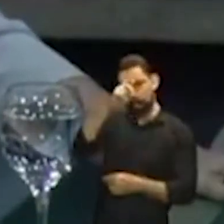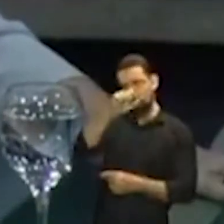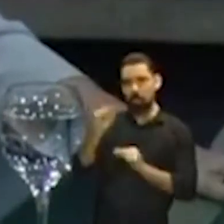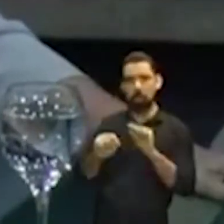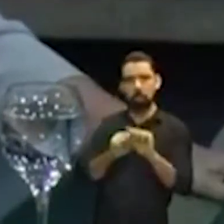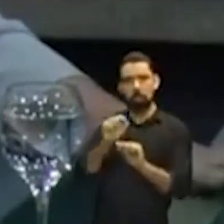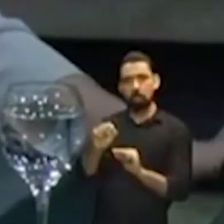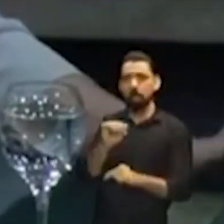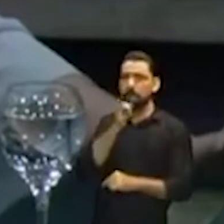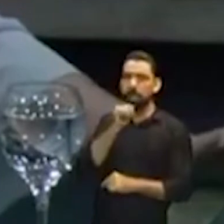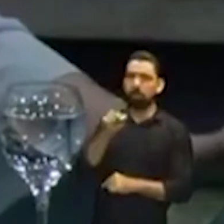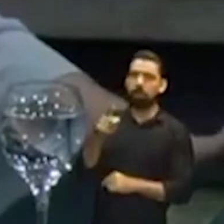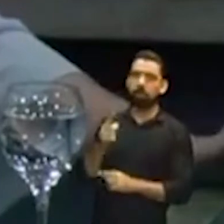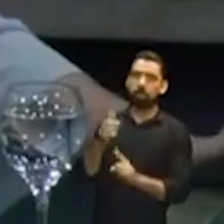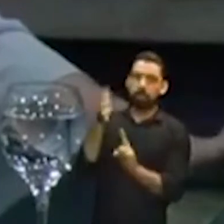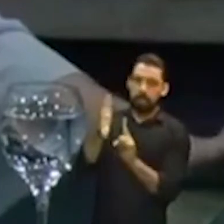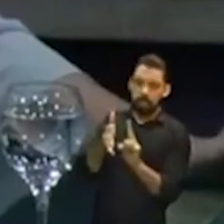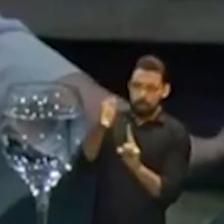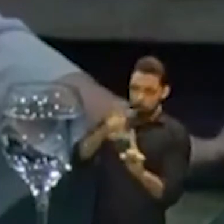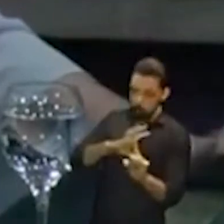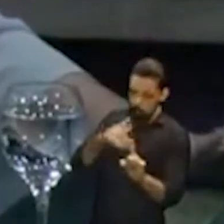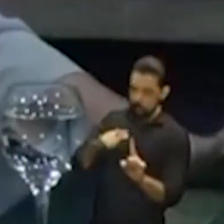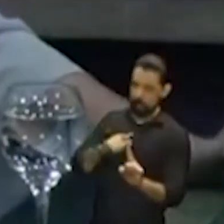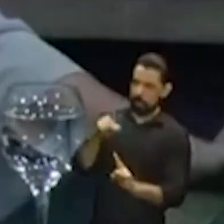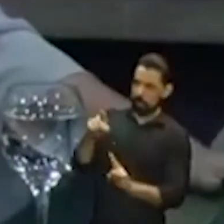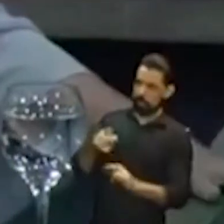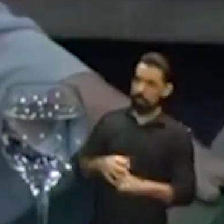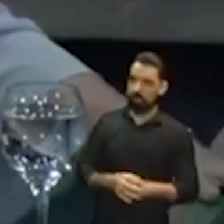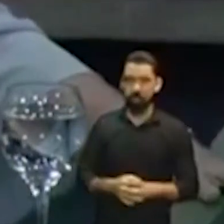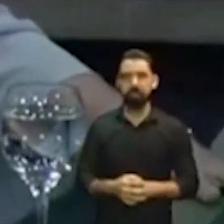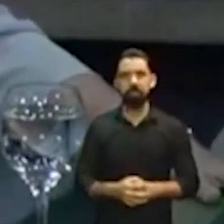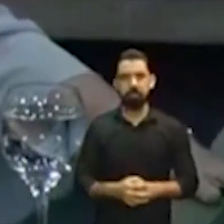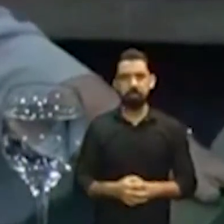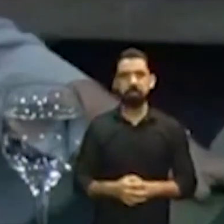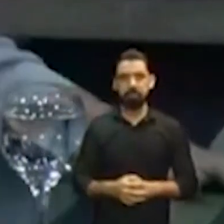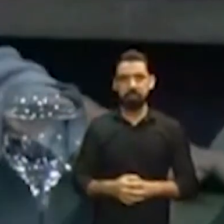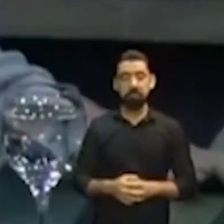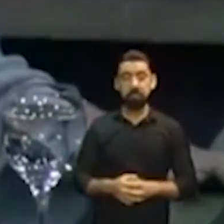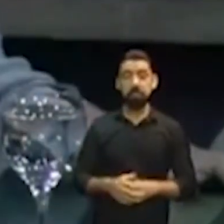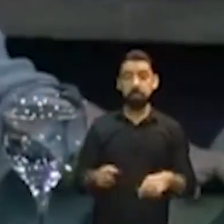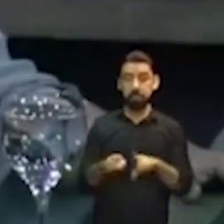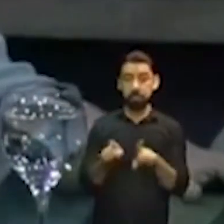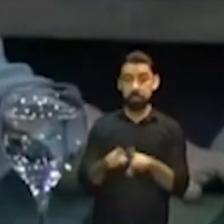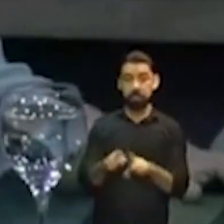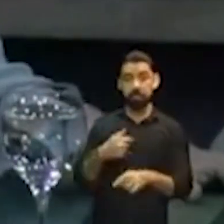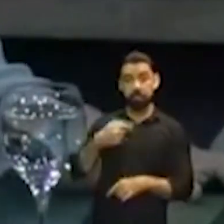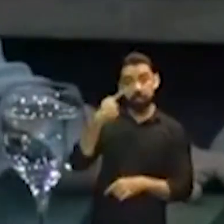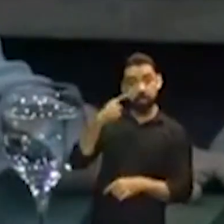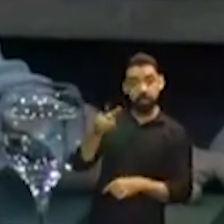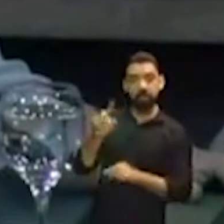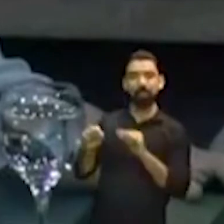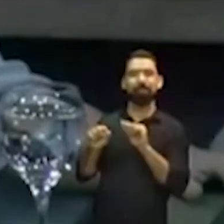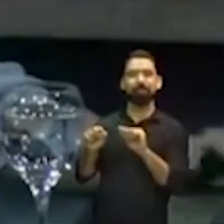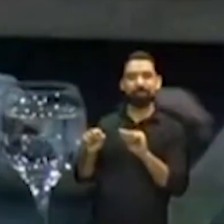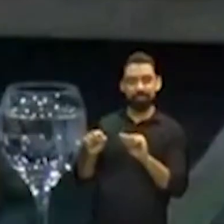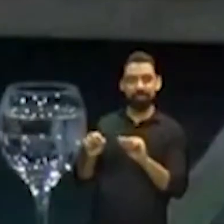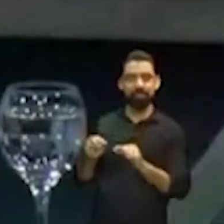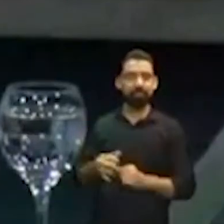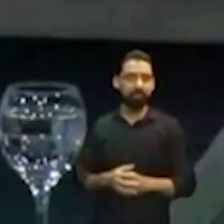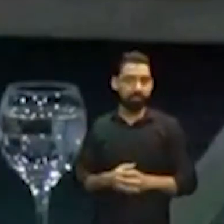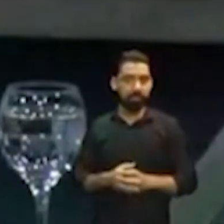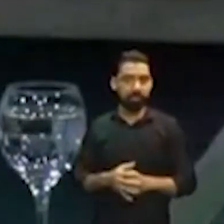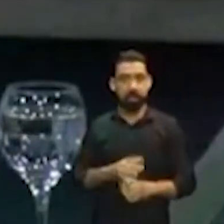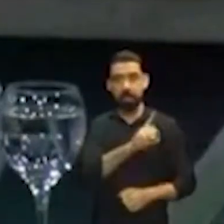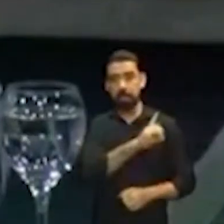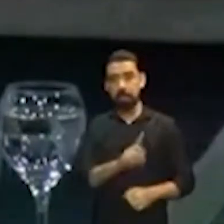apartear um discurso tão valente. Realmente, e quando Vossa Excelência, e eu vi aqui, o deputado que